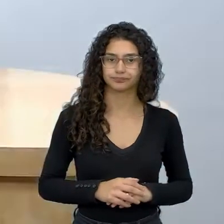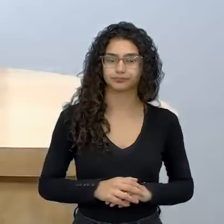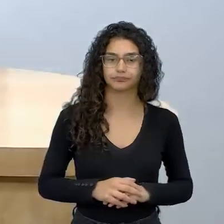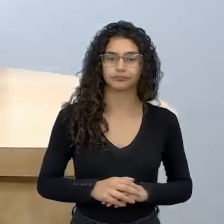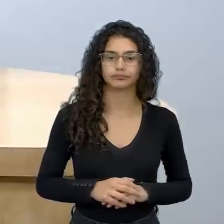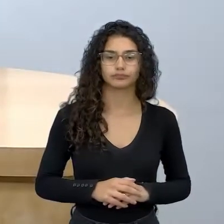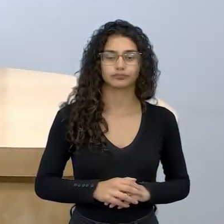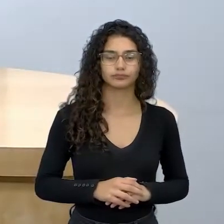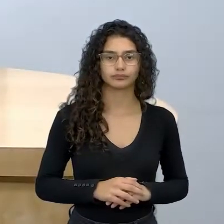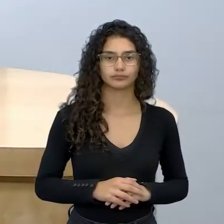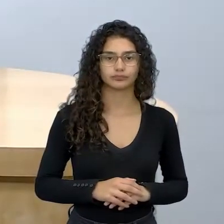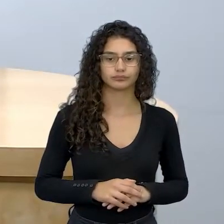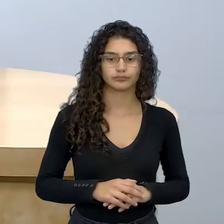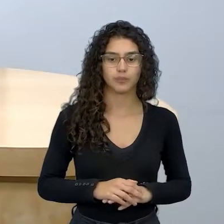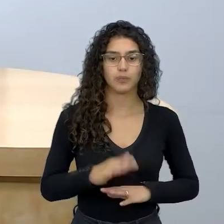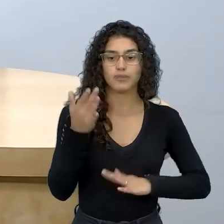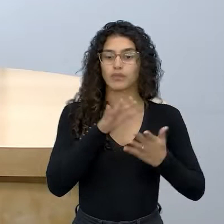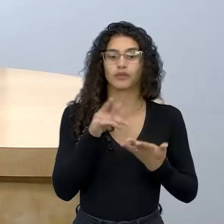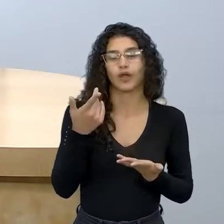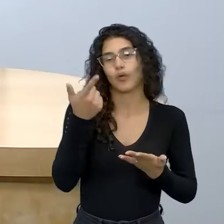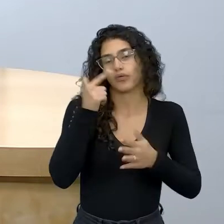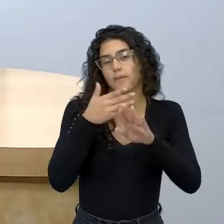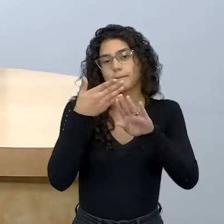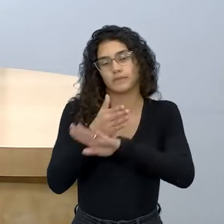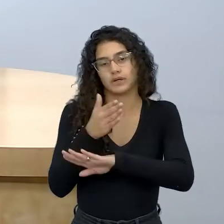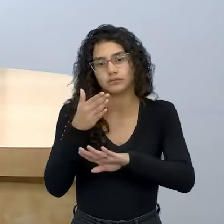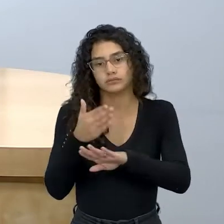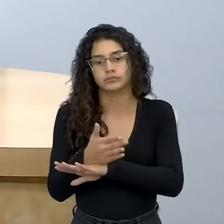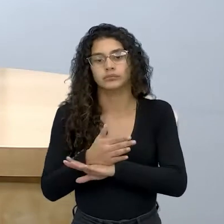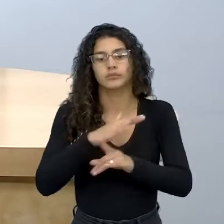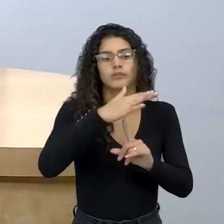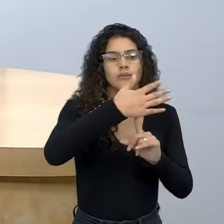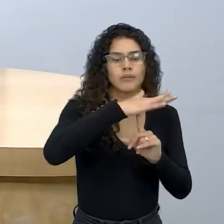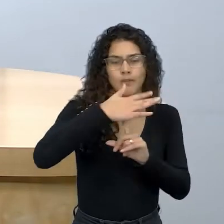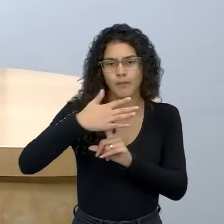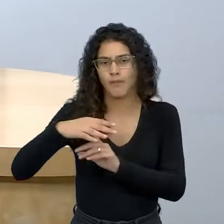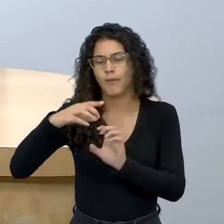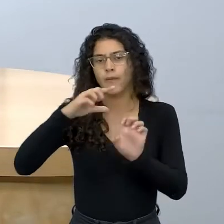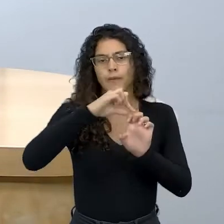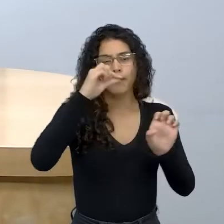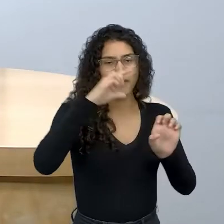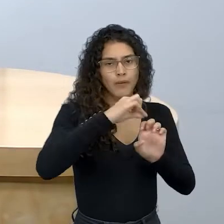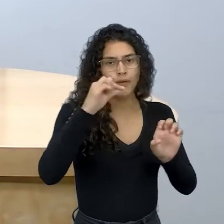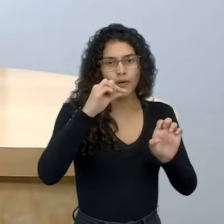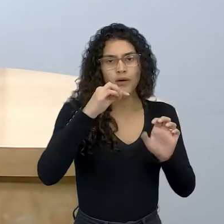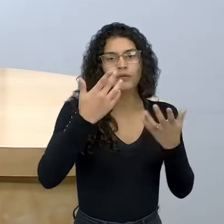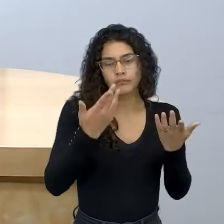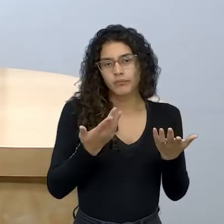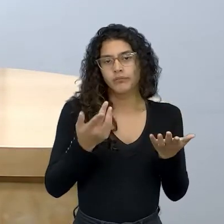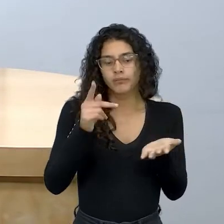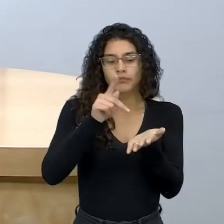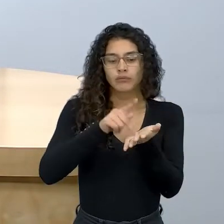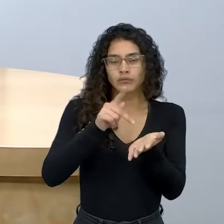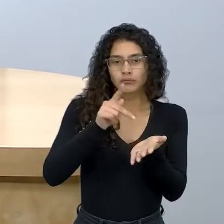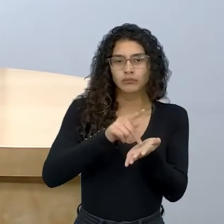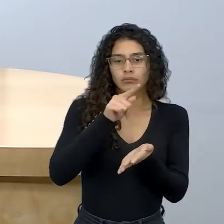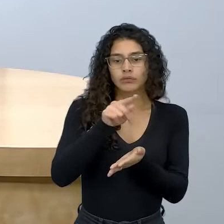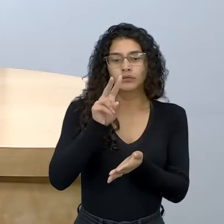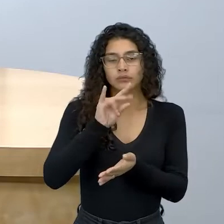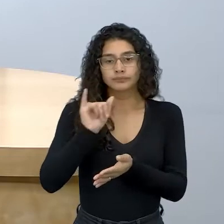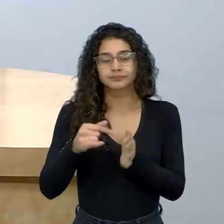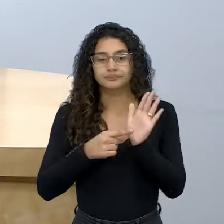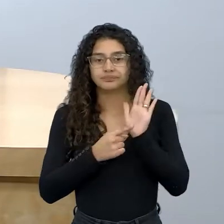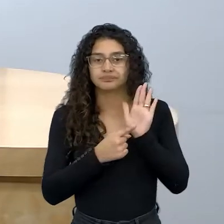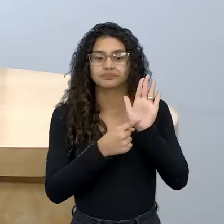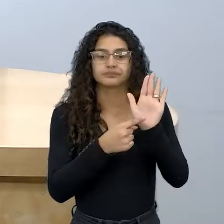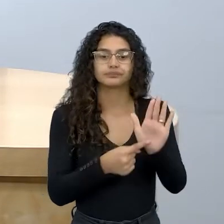É lógico que você não vai estar participando de feiras de empreendedores ou coisa do tipo. Na verdade, você vai estar